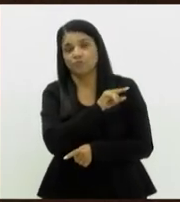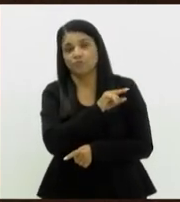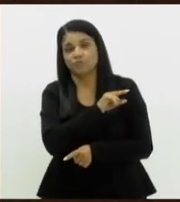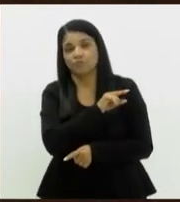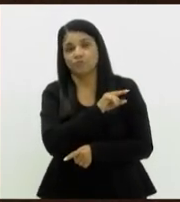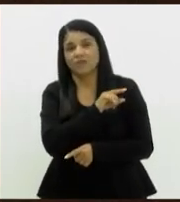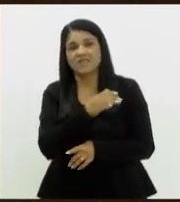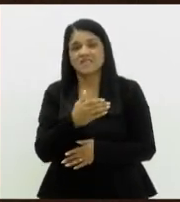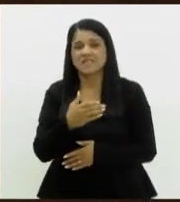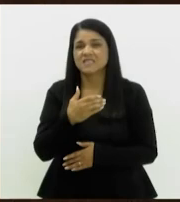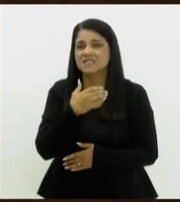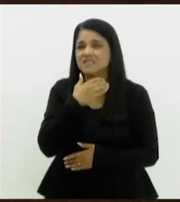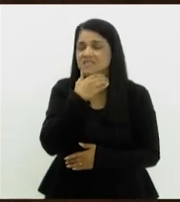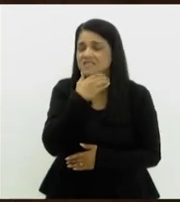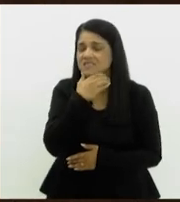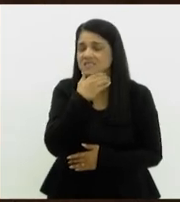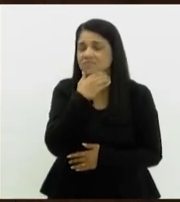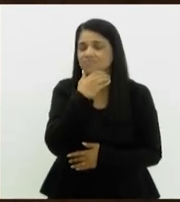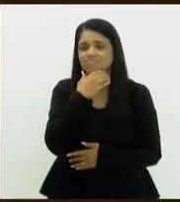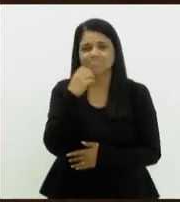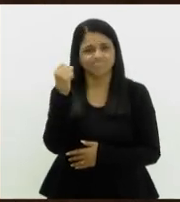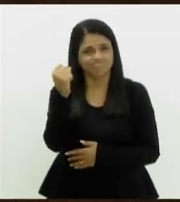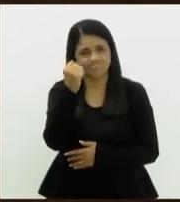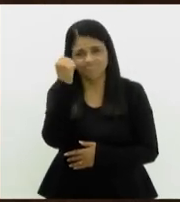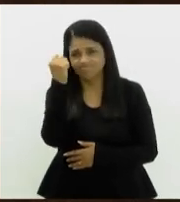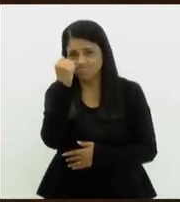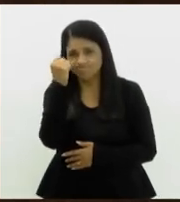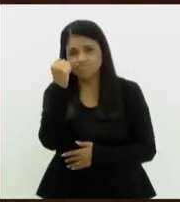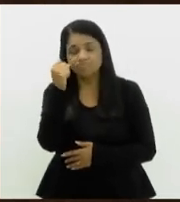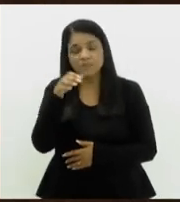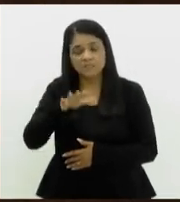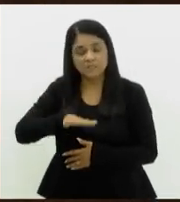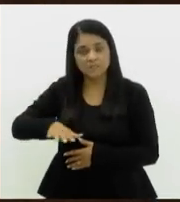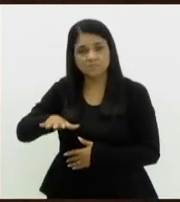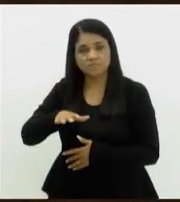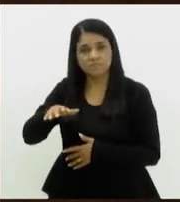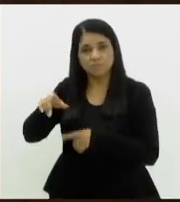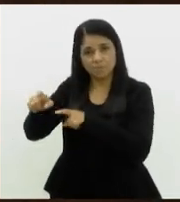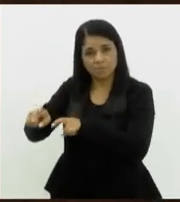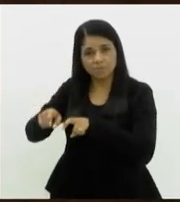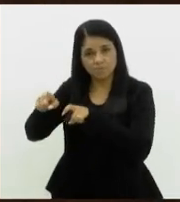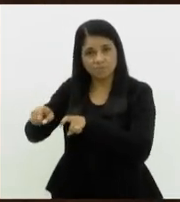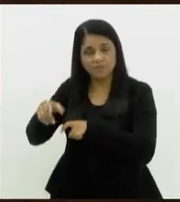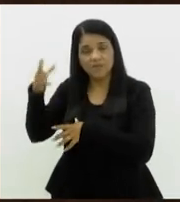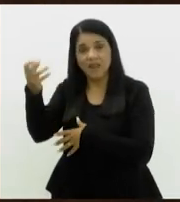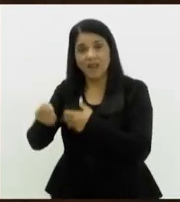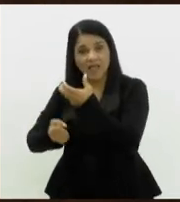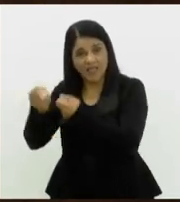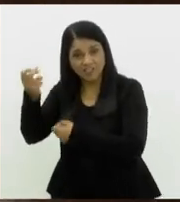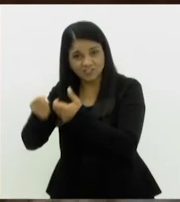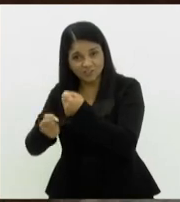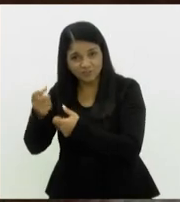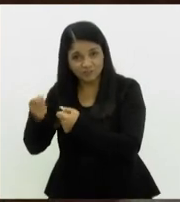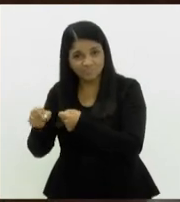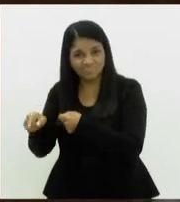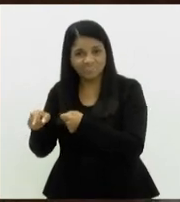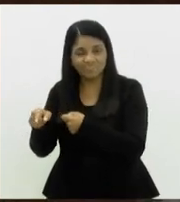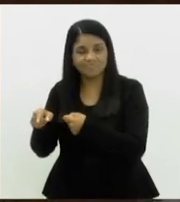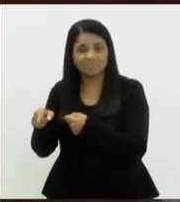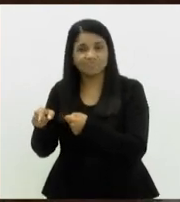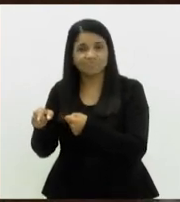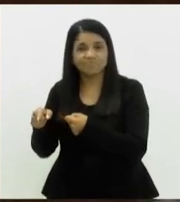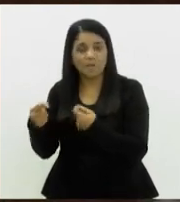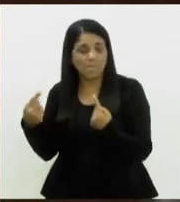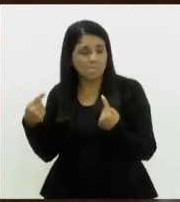uma crise muito grande em alguns setores, entre eles do leite. Porque a gente está tendo, presidente, um descasamento